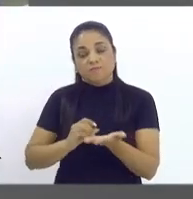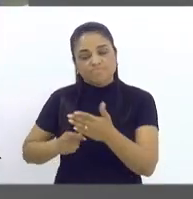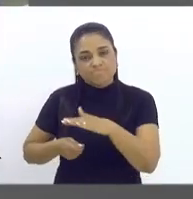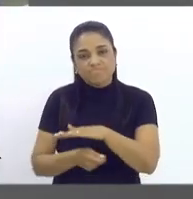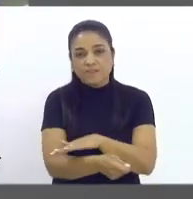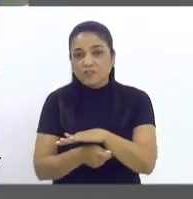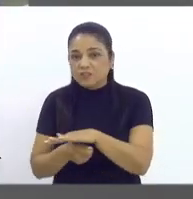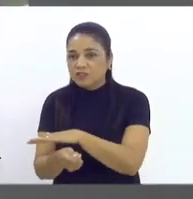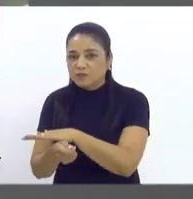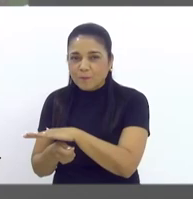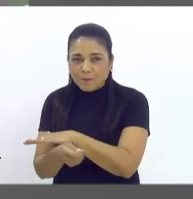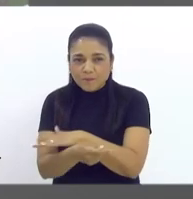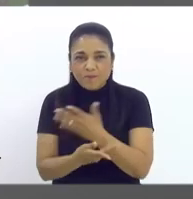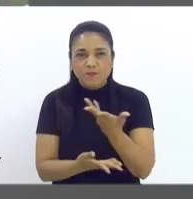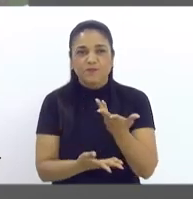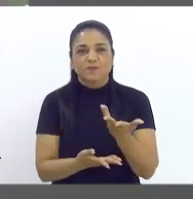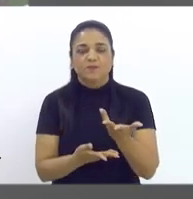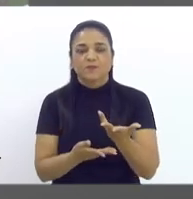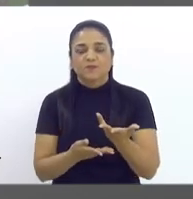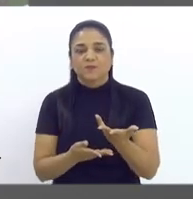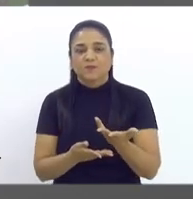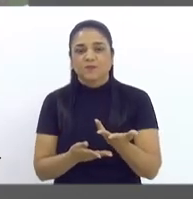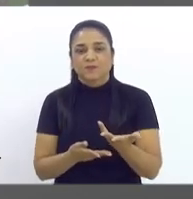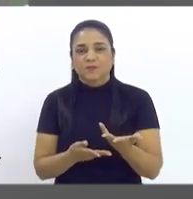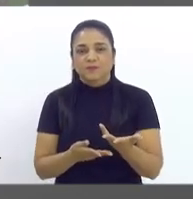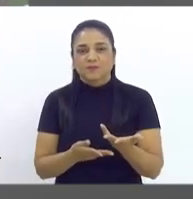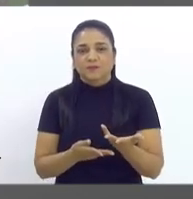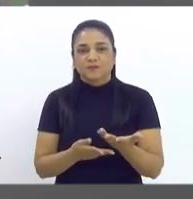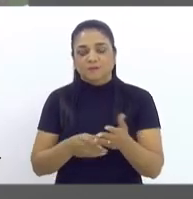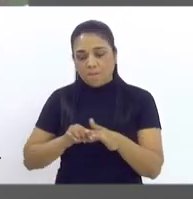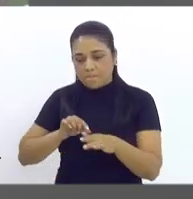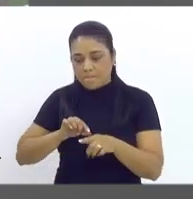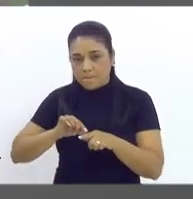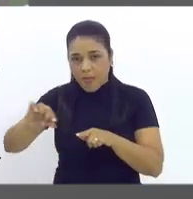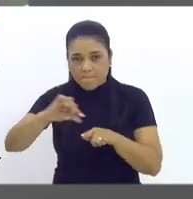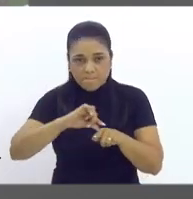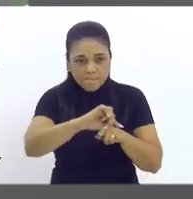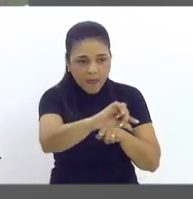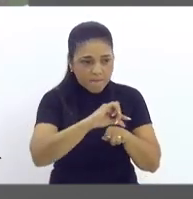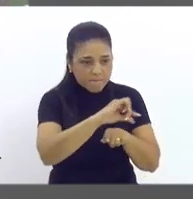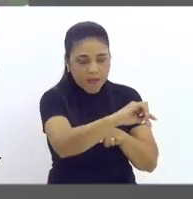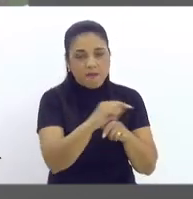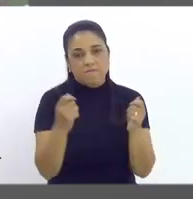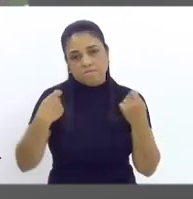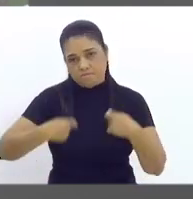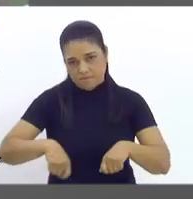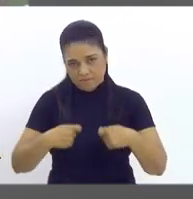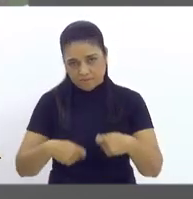investimentos de ramais que são necessários.